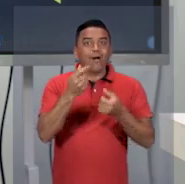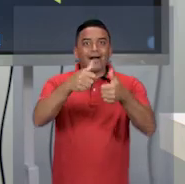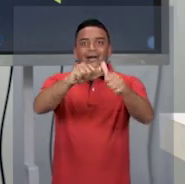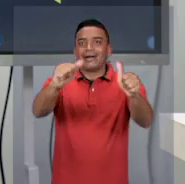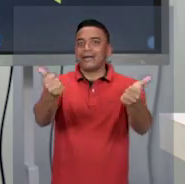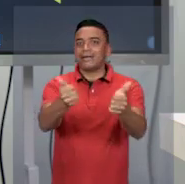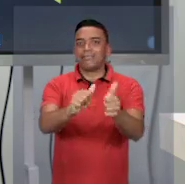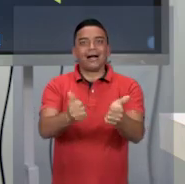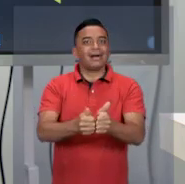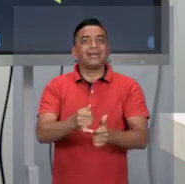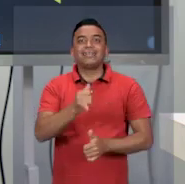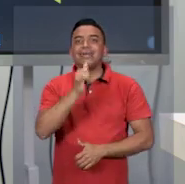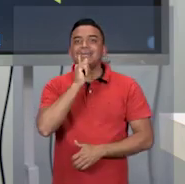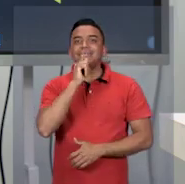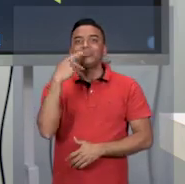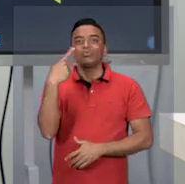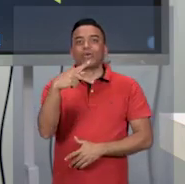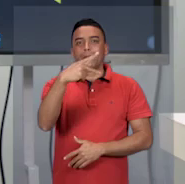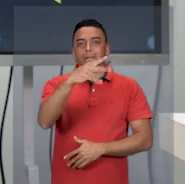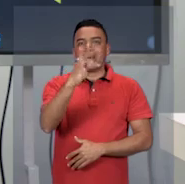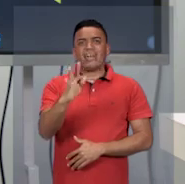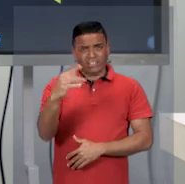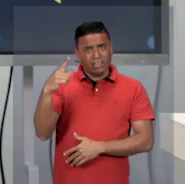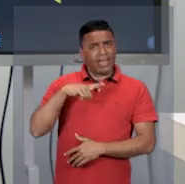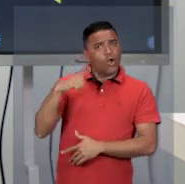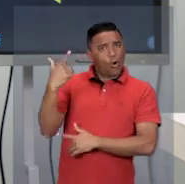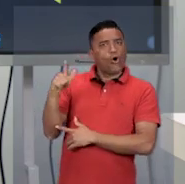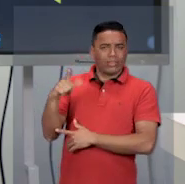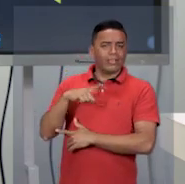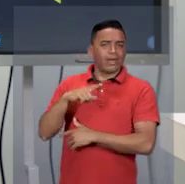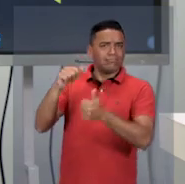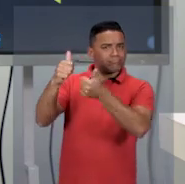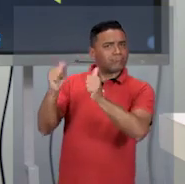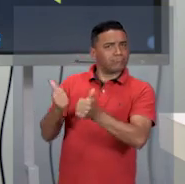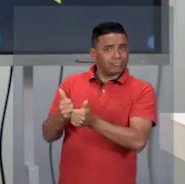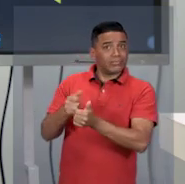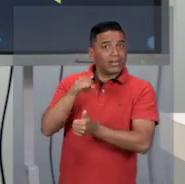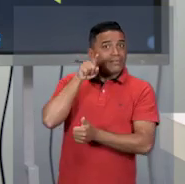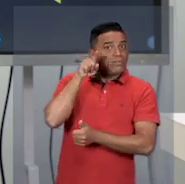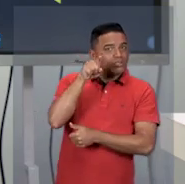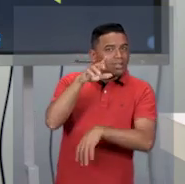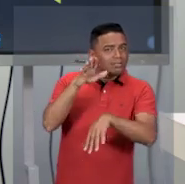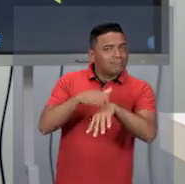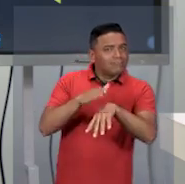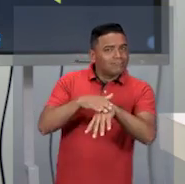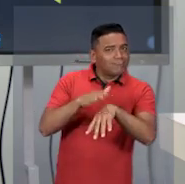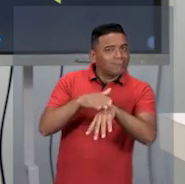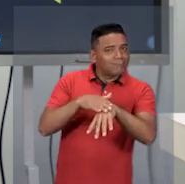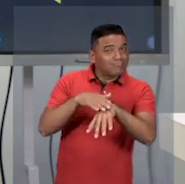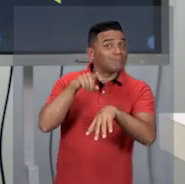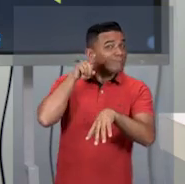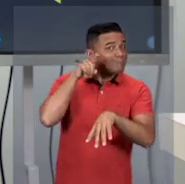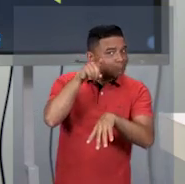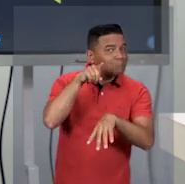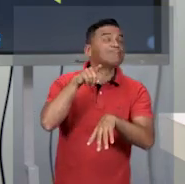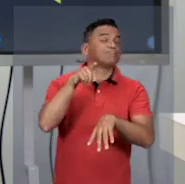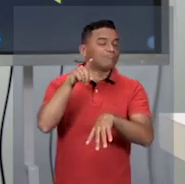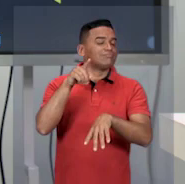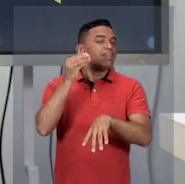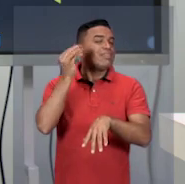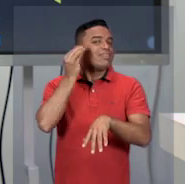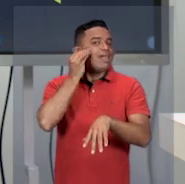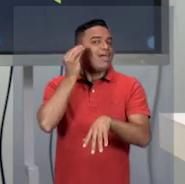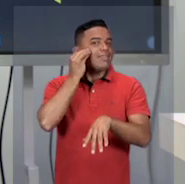que está lá como exemplo no PET. Tem outra. Então vai caber a você que está aí fazer